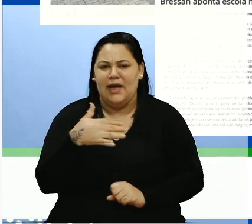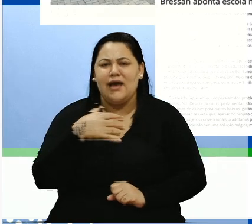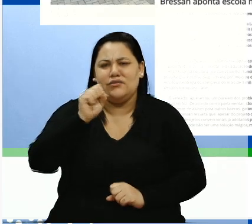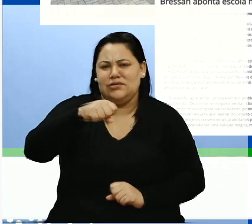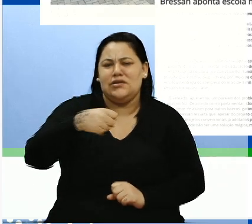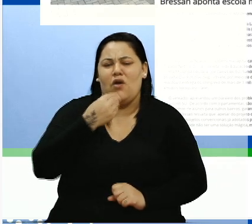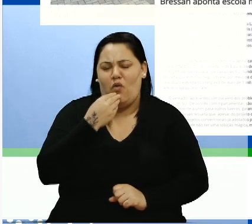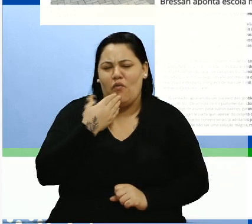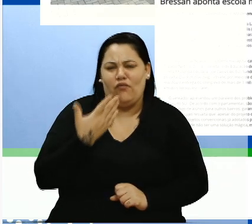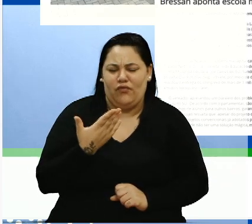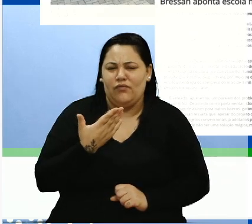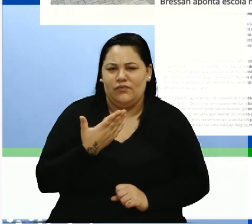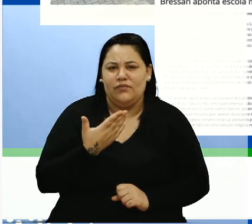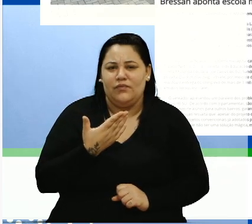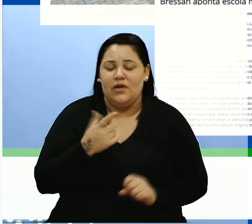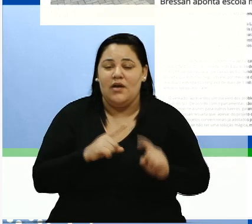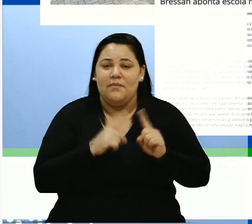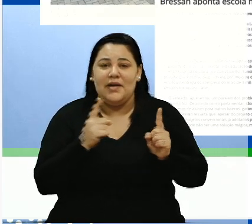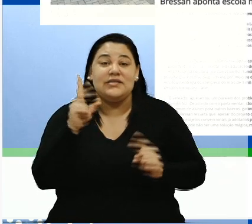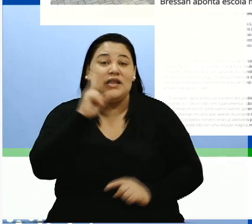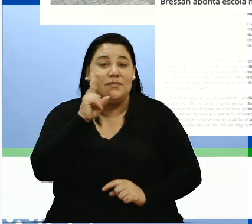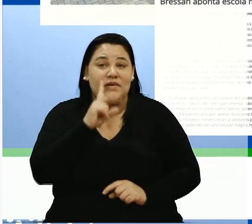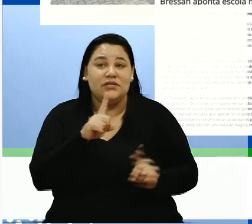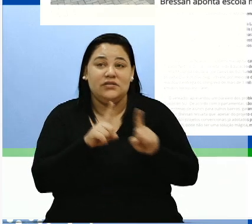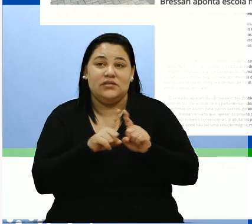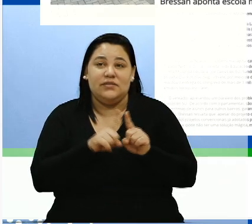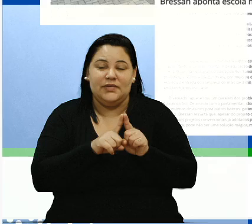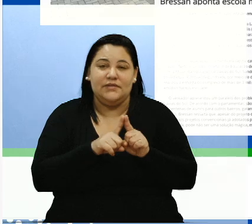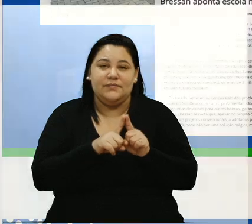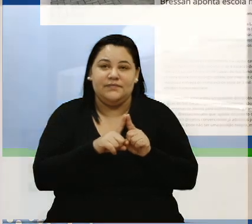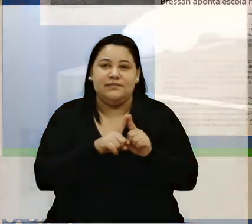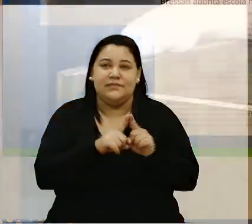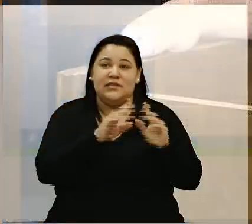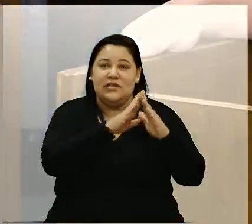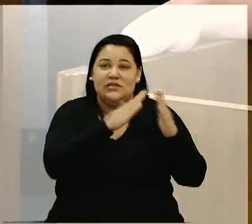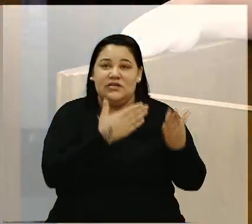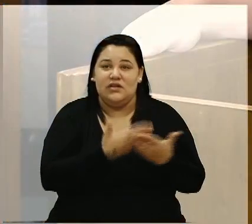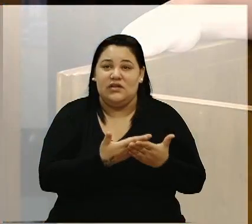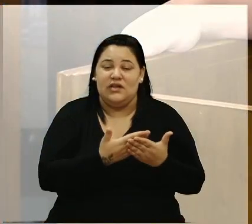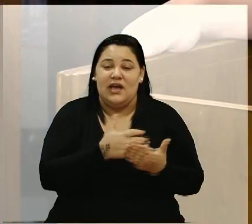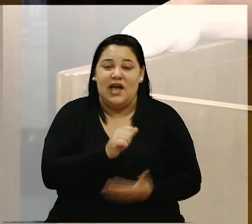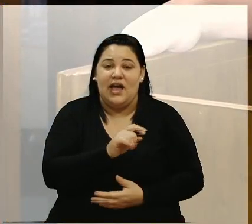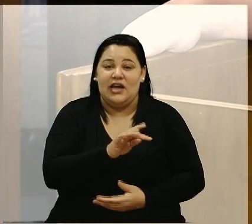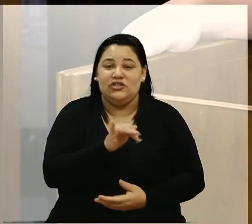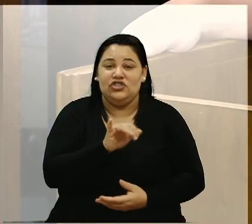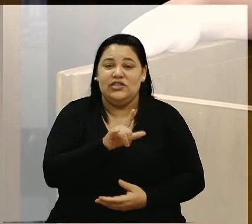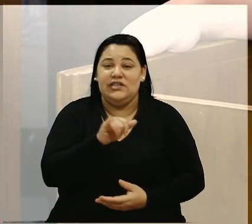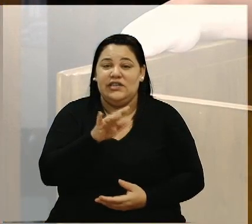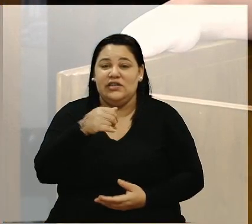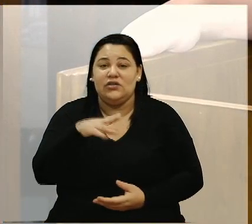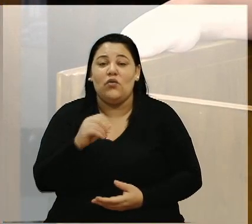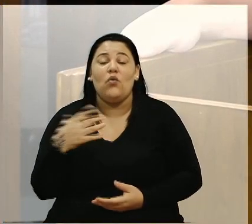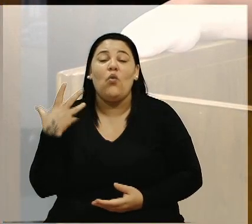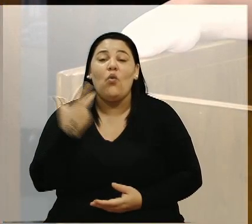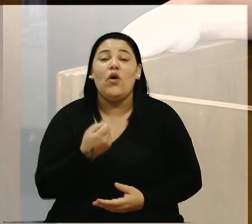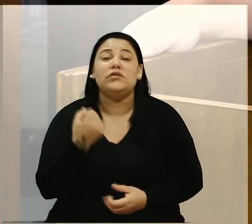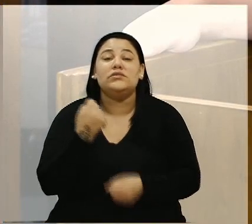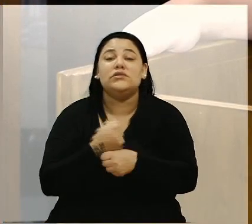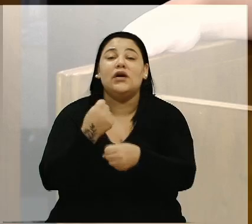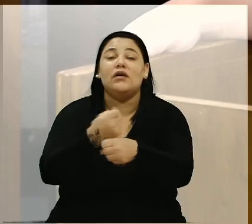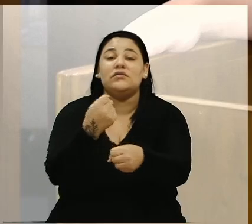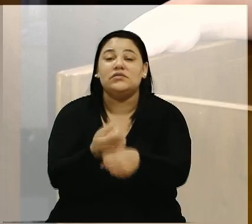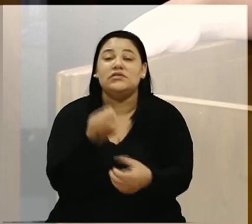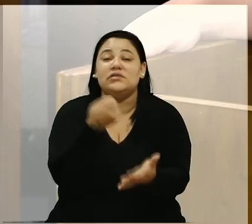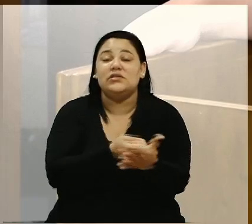que o convencional. Só que vamos lembrar aqui da Atiliano Pinguelo, que está há quantos anos lá, que